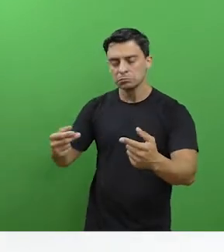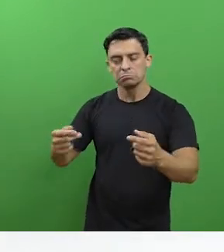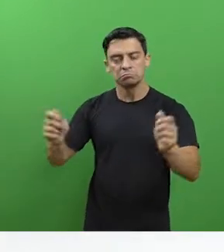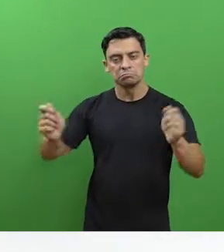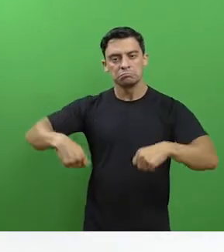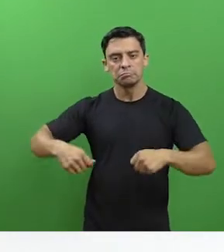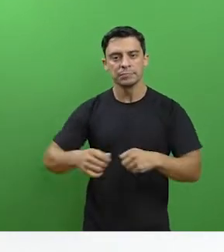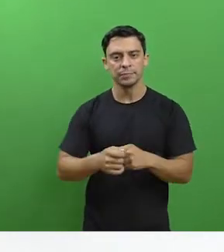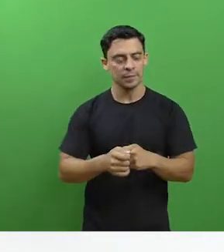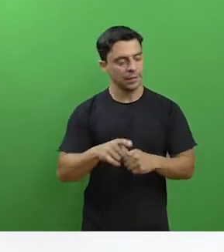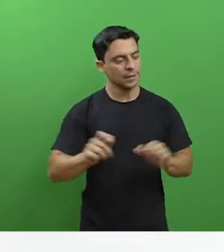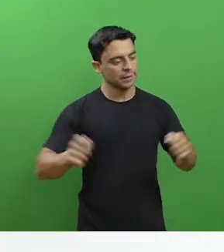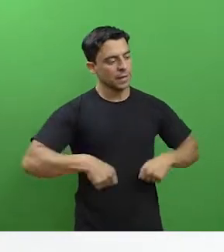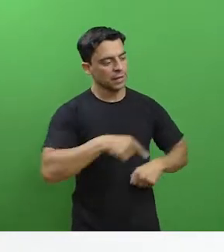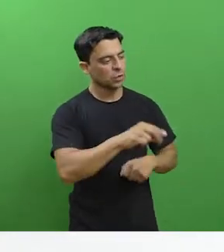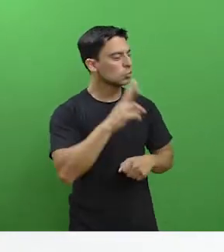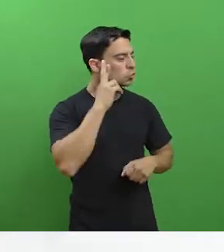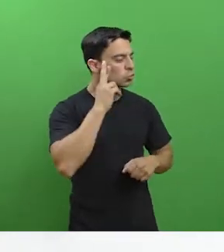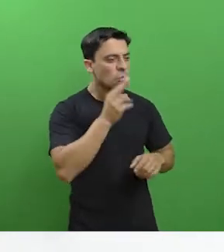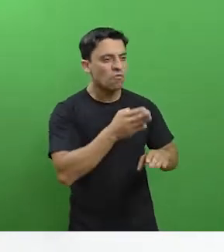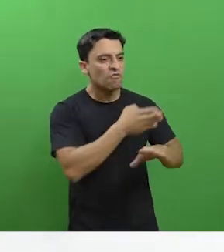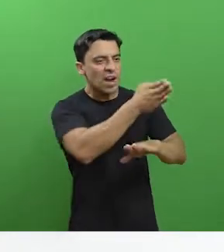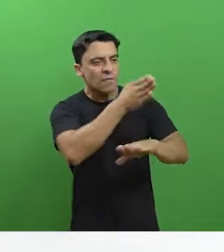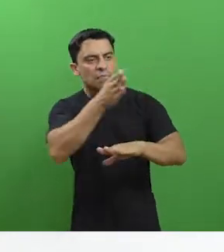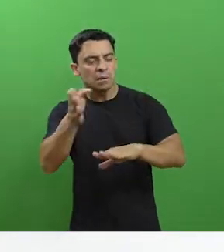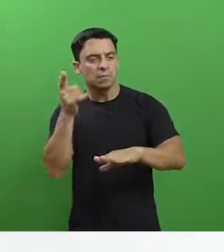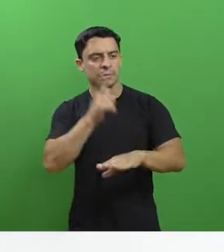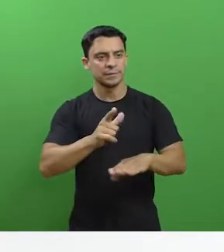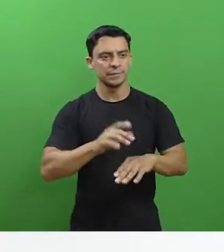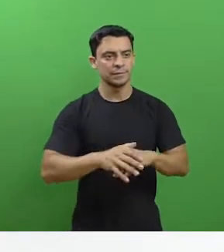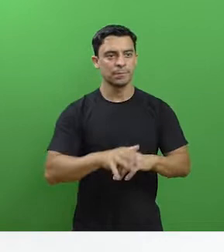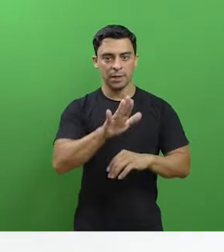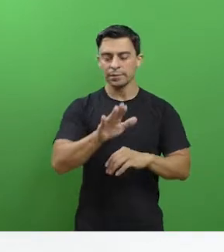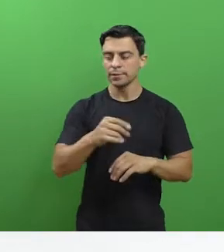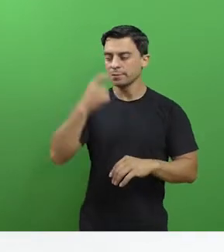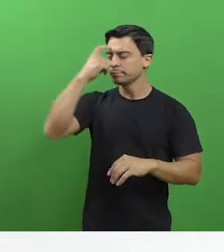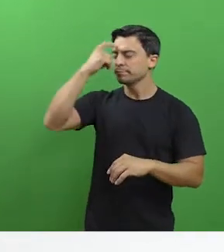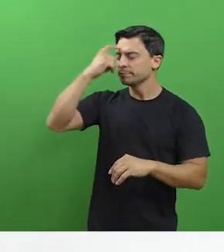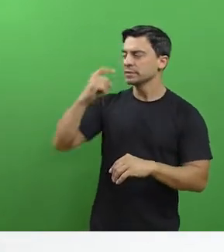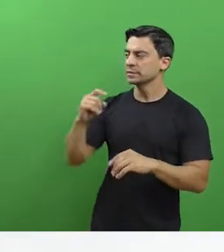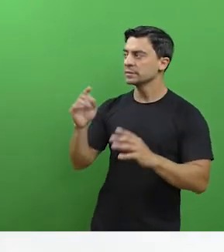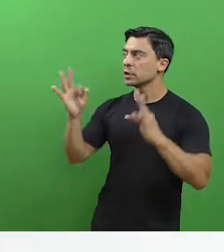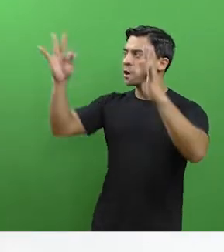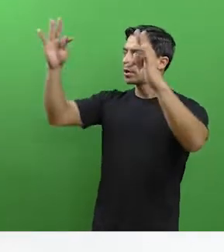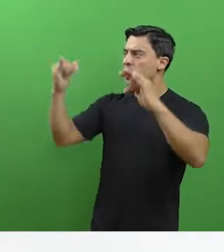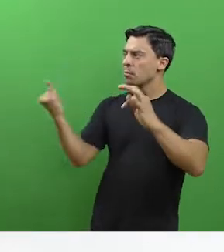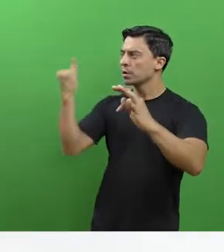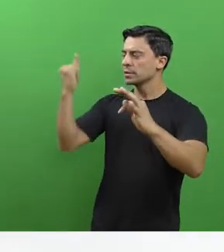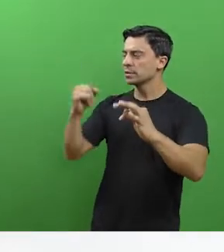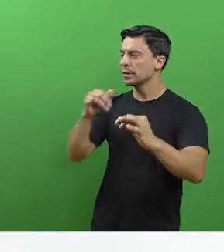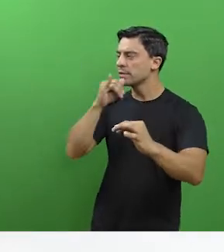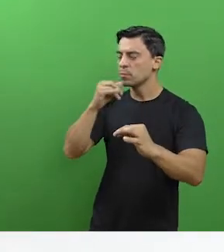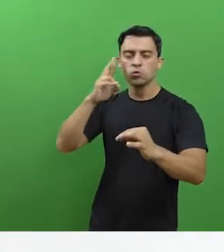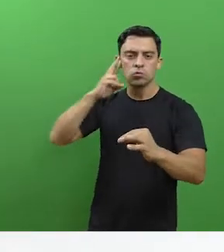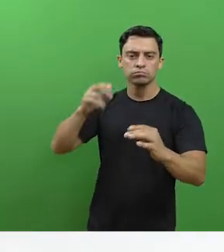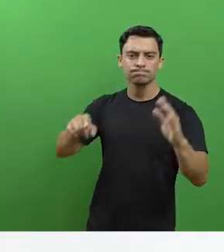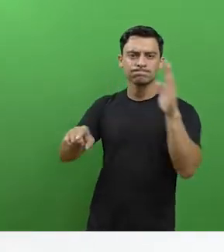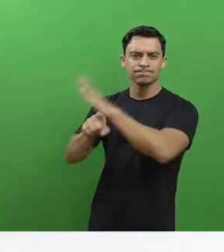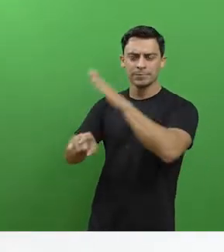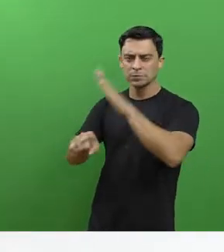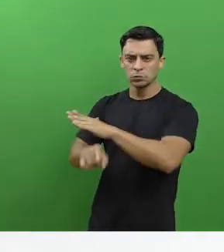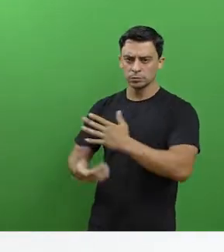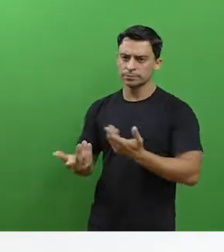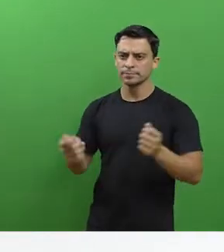buscar. Realmente. Eu acho mais importante na tecnologia que ajudou no surdo isso. Embora algumas coisas